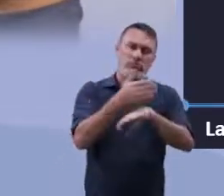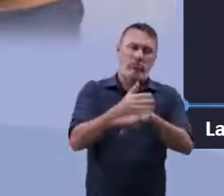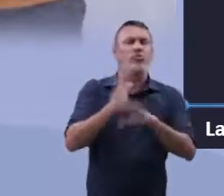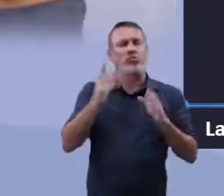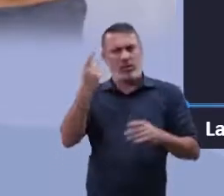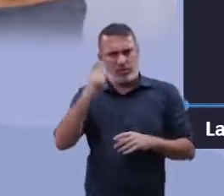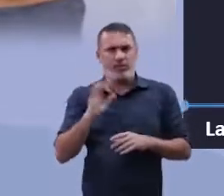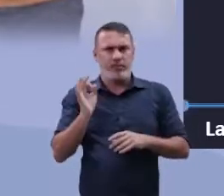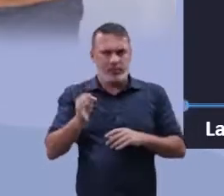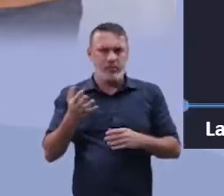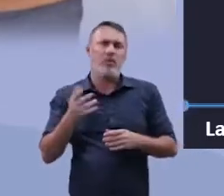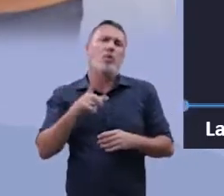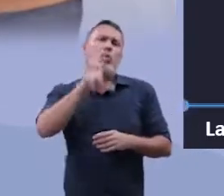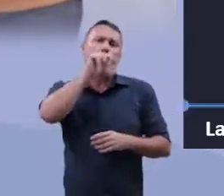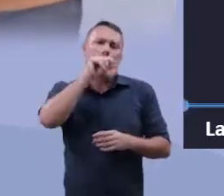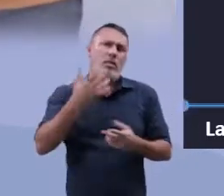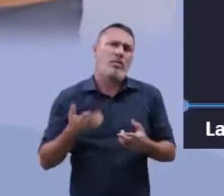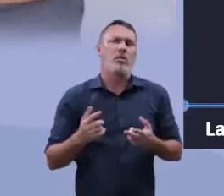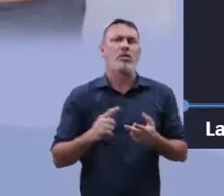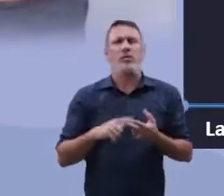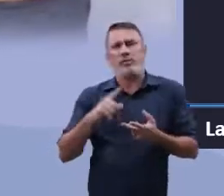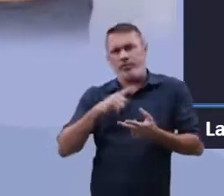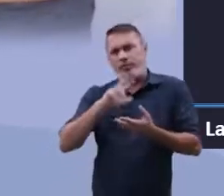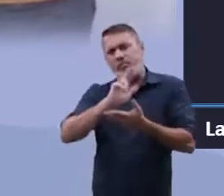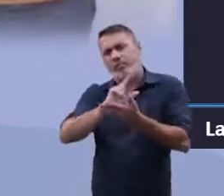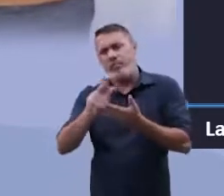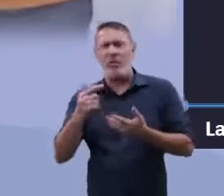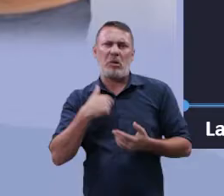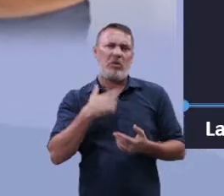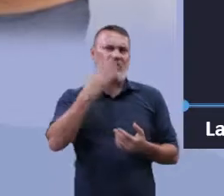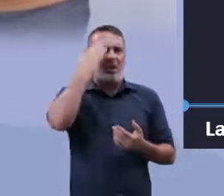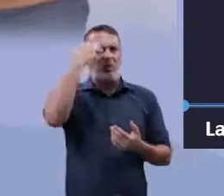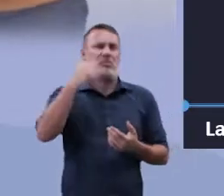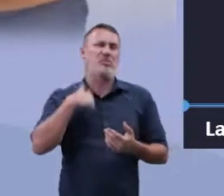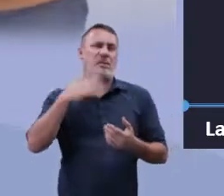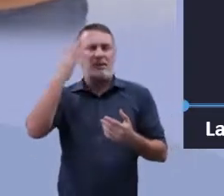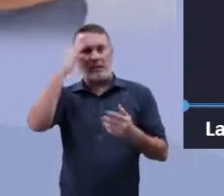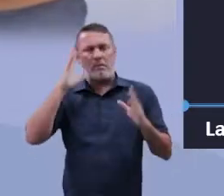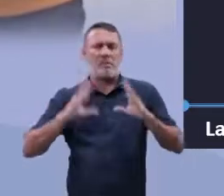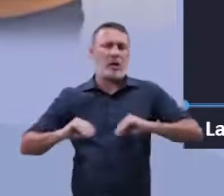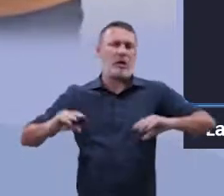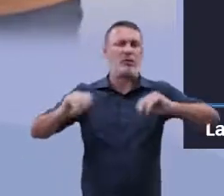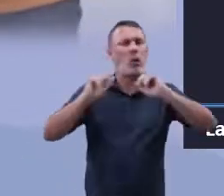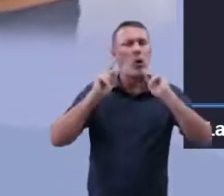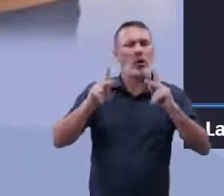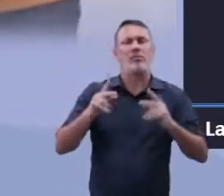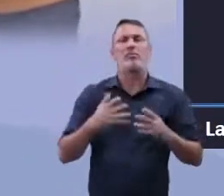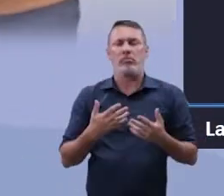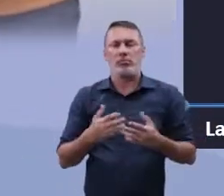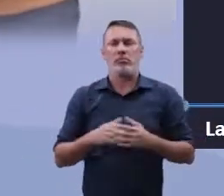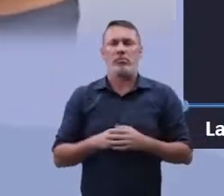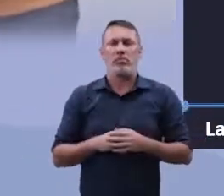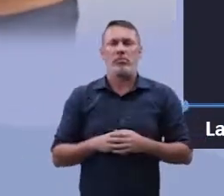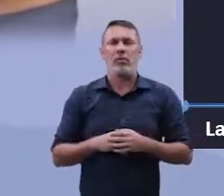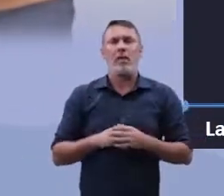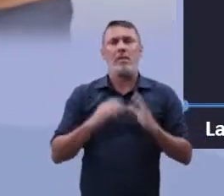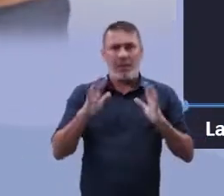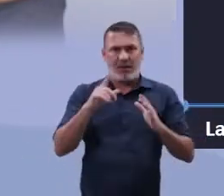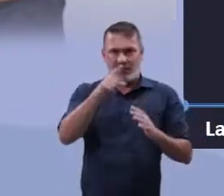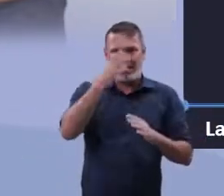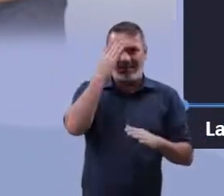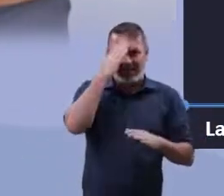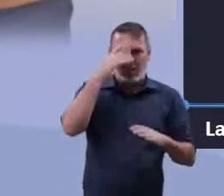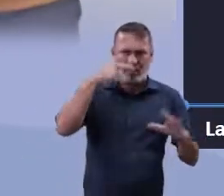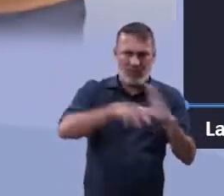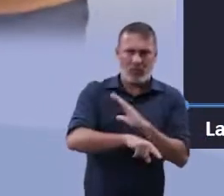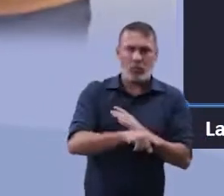você tem, já teve. Ah, eu tenho Twitter, professor, eu sou o cara, eu sou o TI, eu sei postar uma foto. Será que